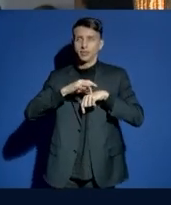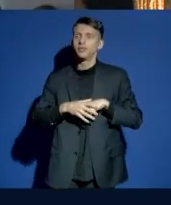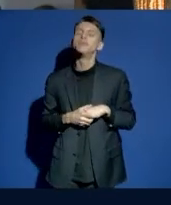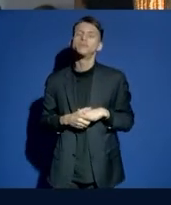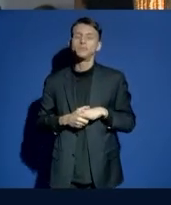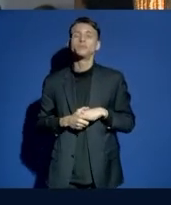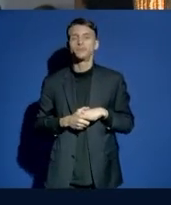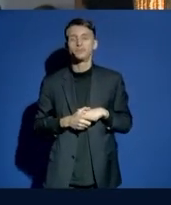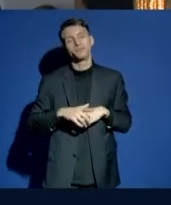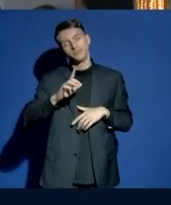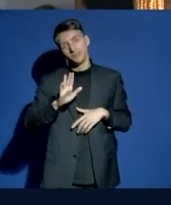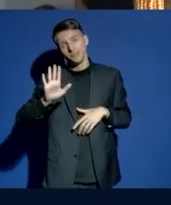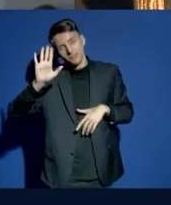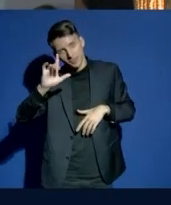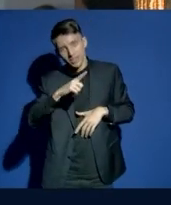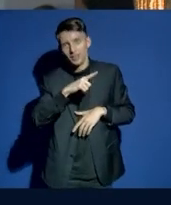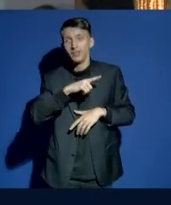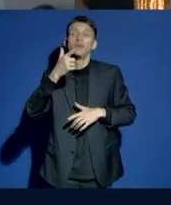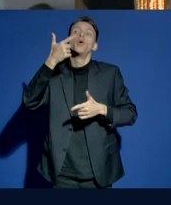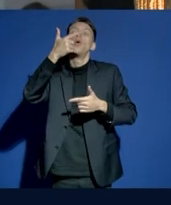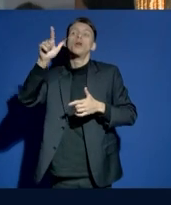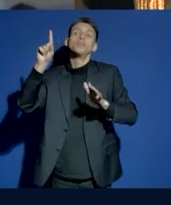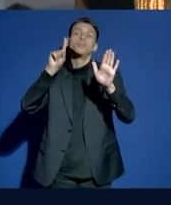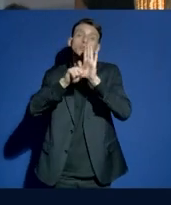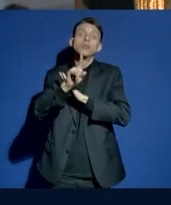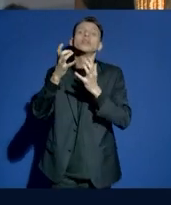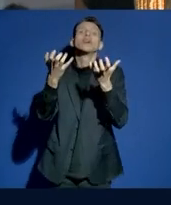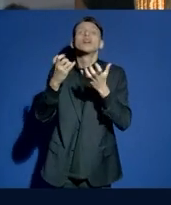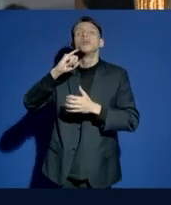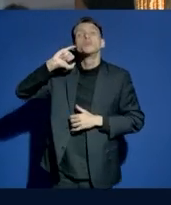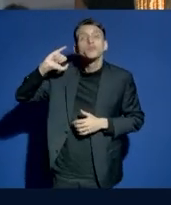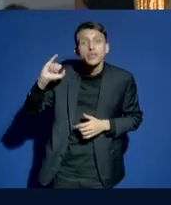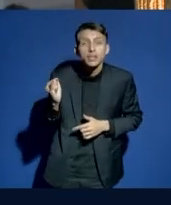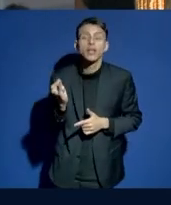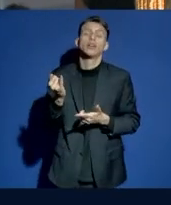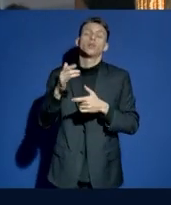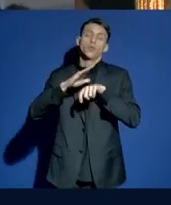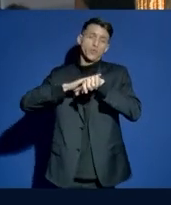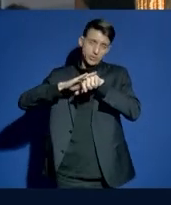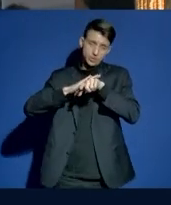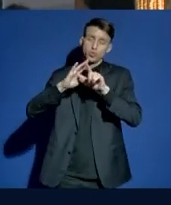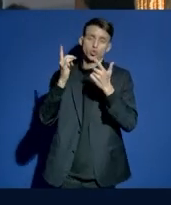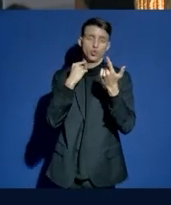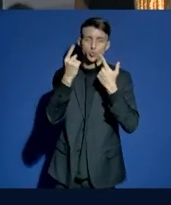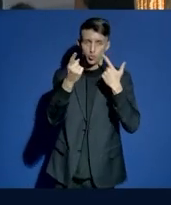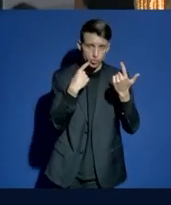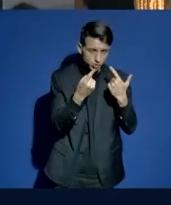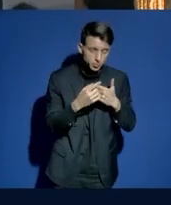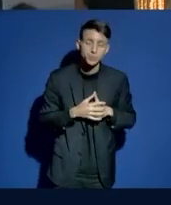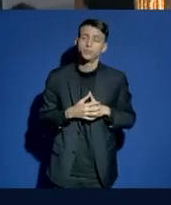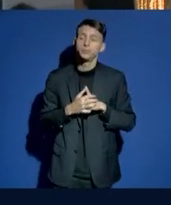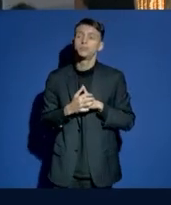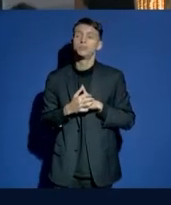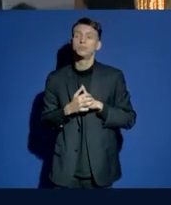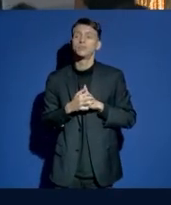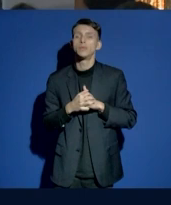Eu tenho, pois, uma outra para o Tomazoni, mas eu queria aproveitar o gancho da discussão que o Miron trouxe,